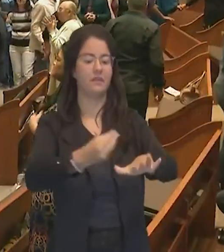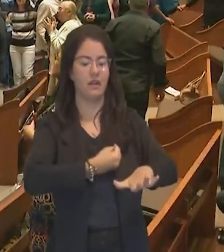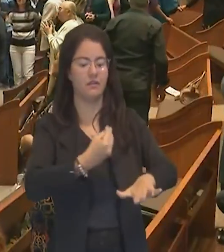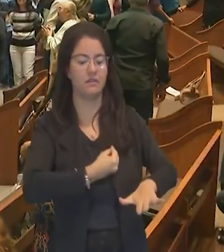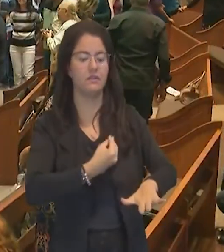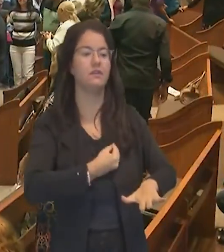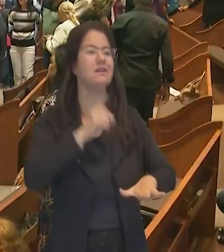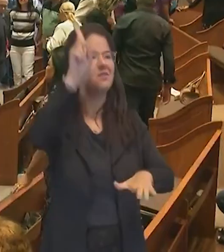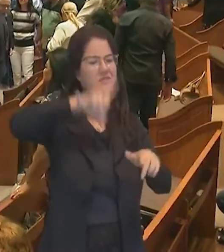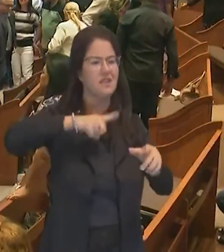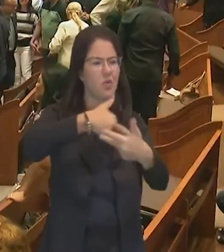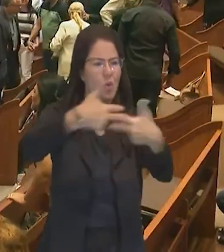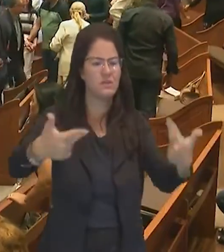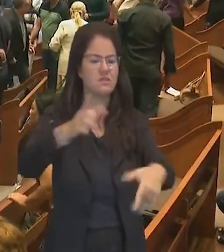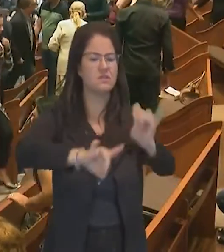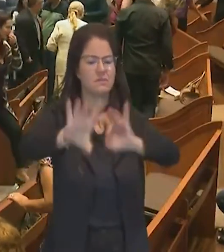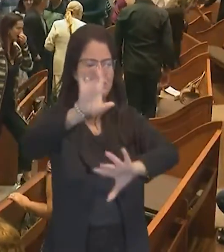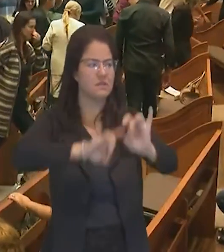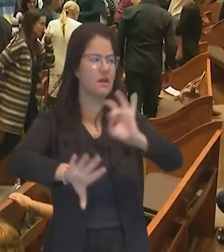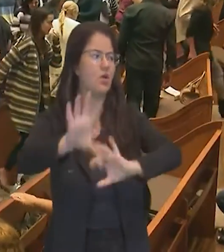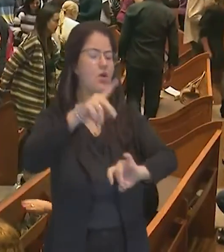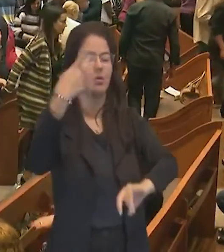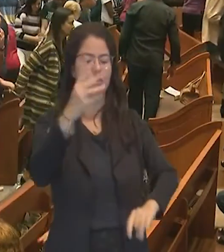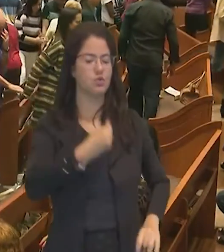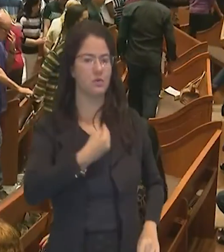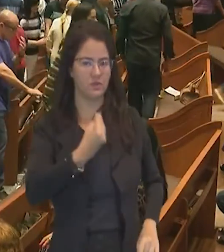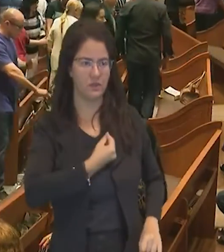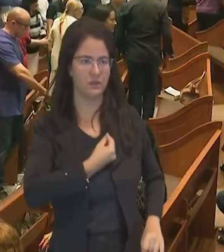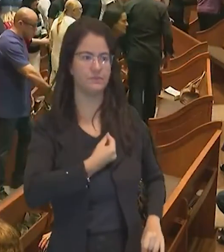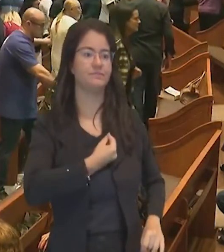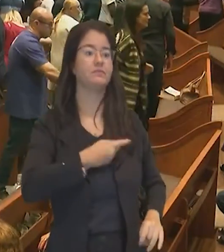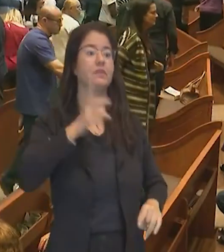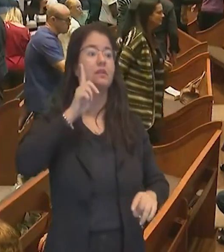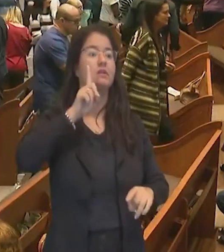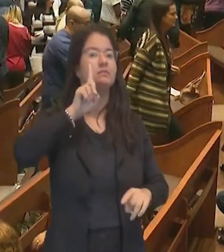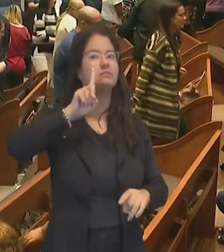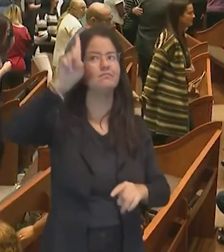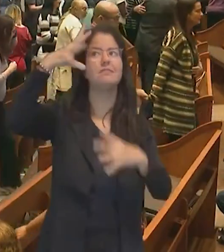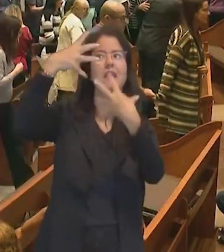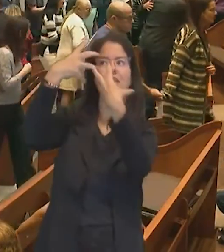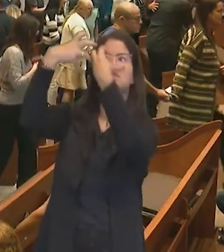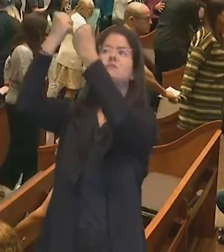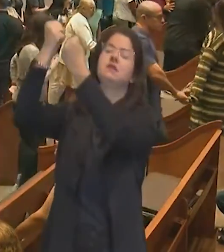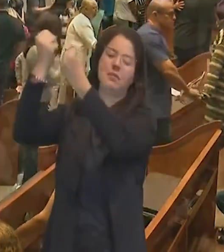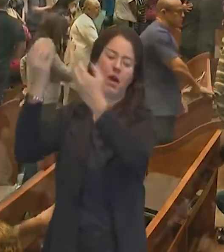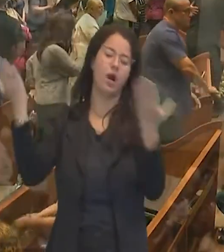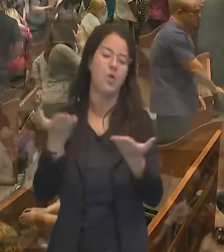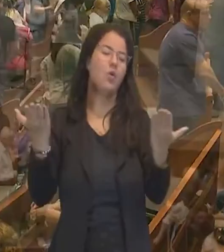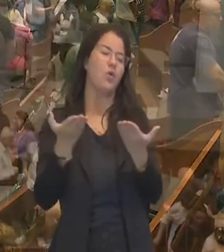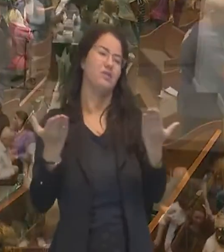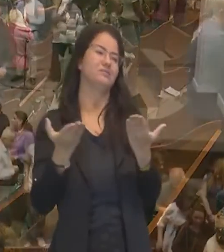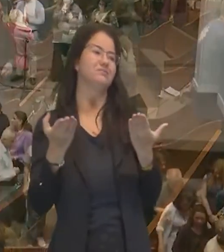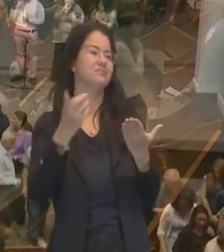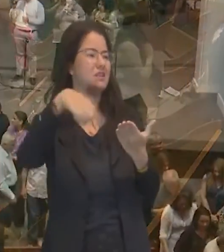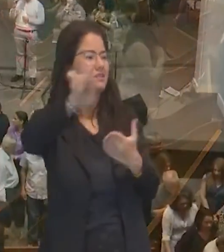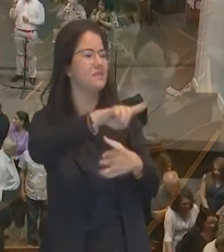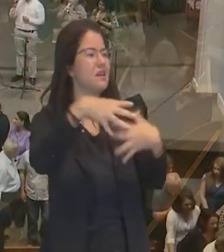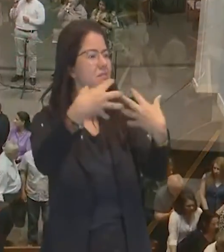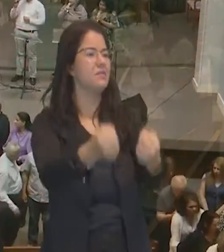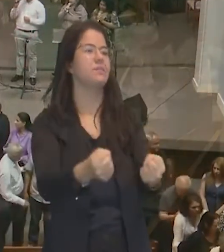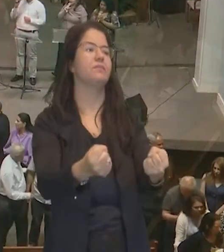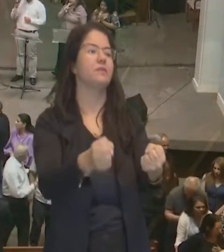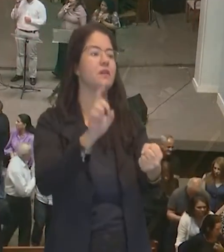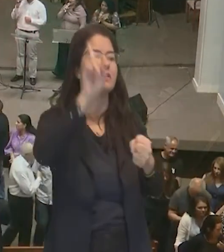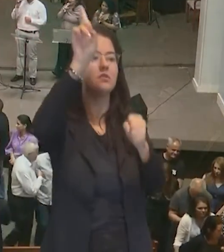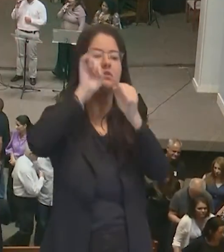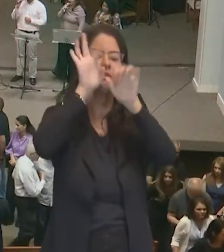algo especial para a sua vida. Receba nessa noite, em nome de Jesus. Que Deus te